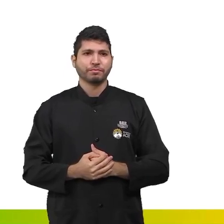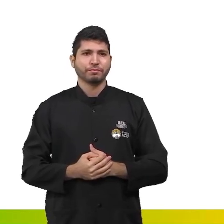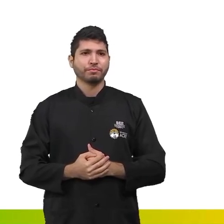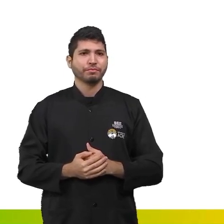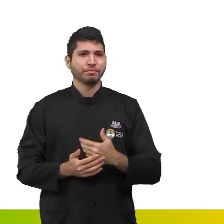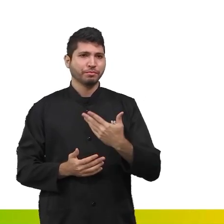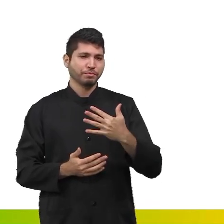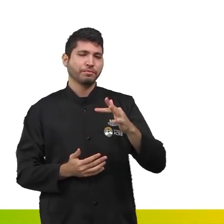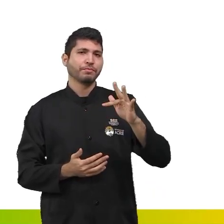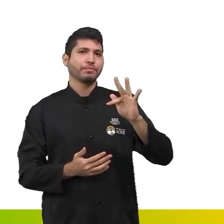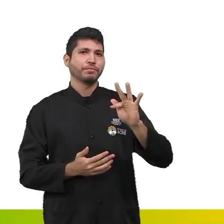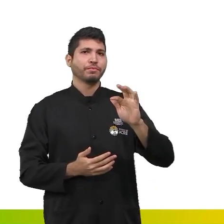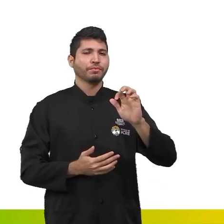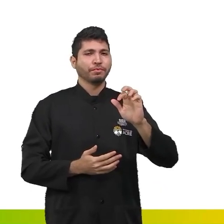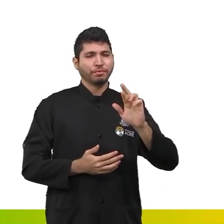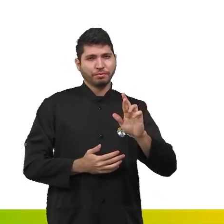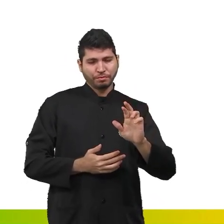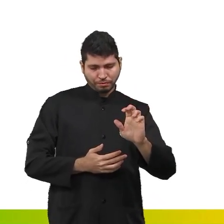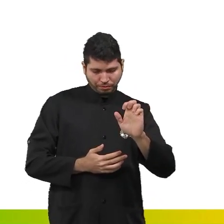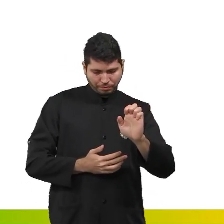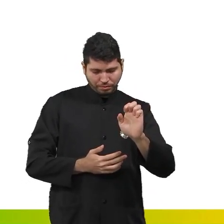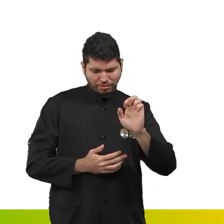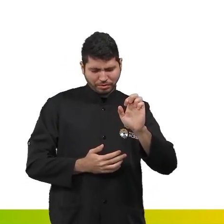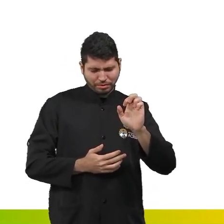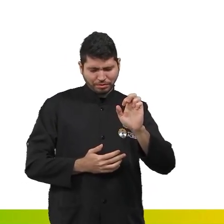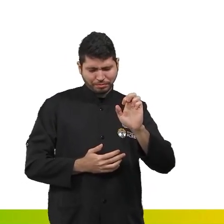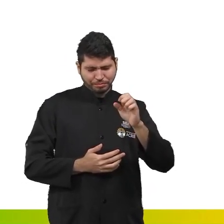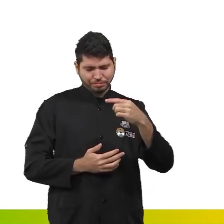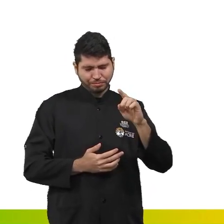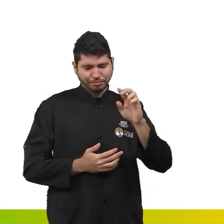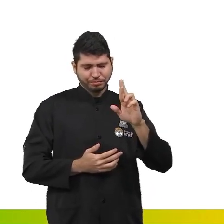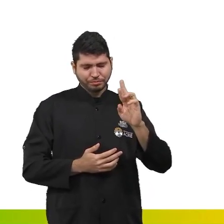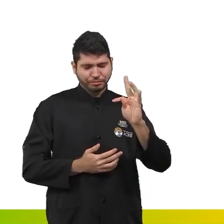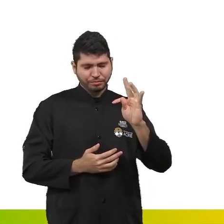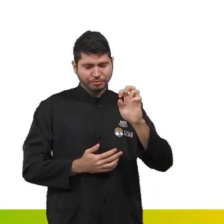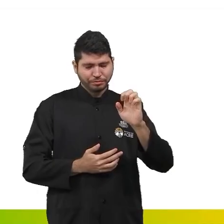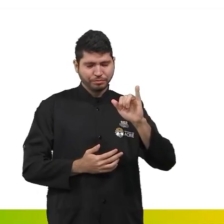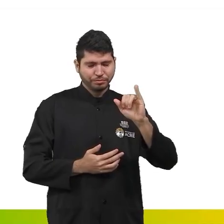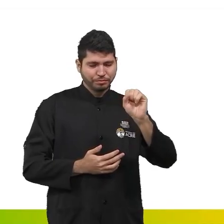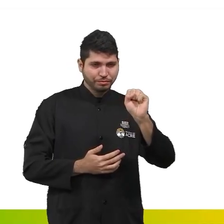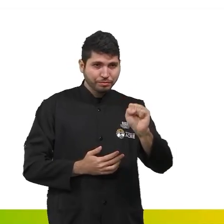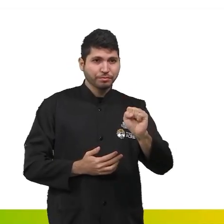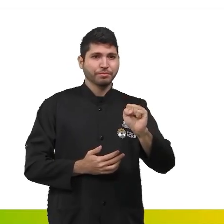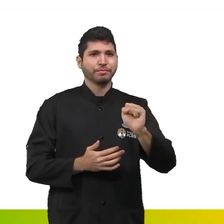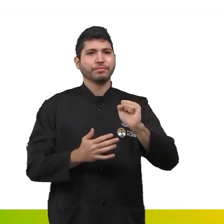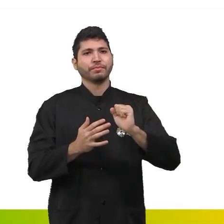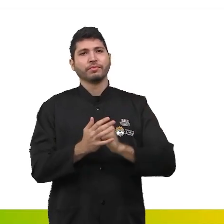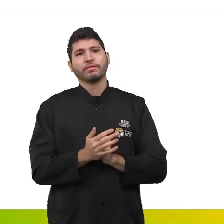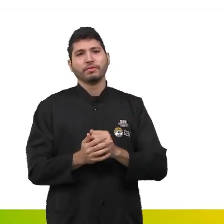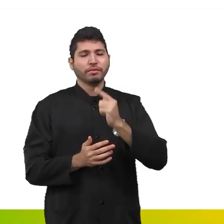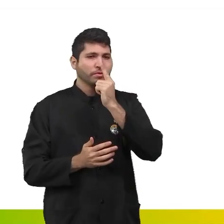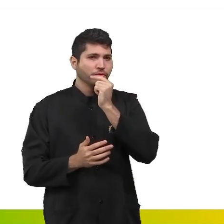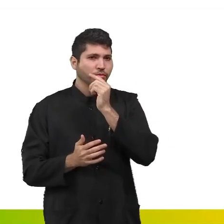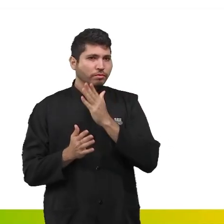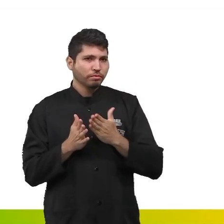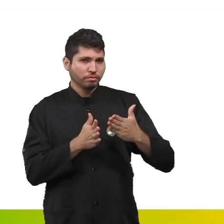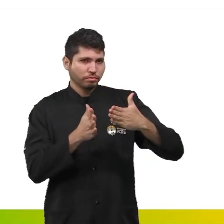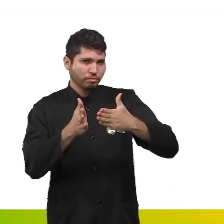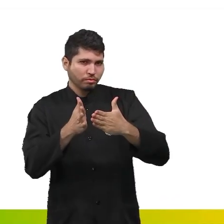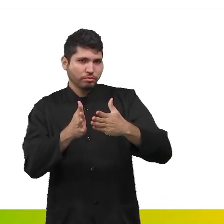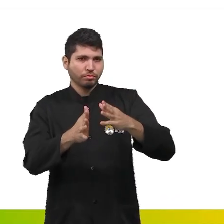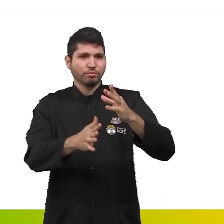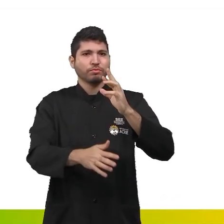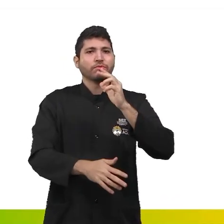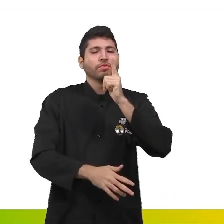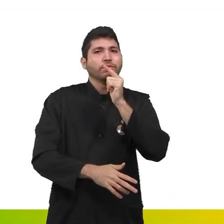vales fluviais que ficam exatamente entre os grandes rios Tigre, Eufrates e Nilo. E a